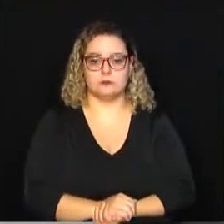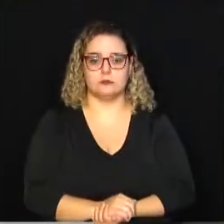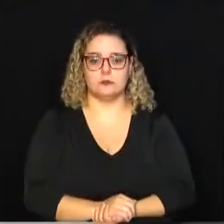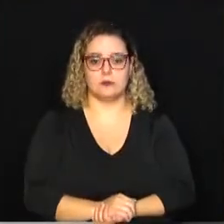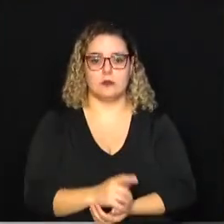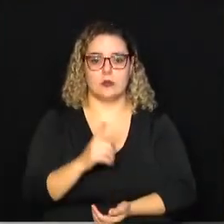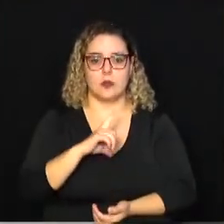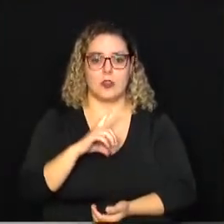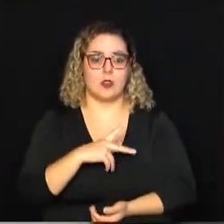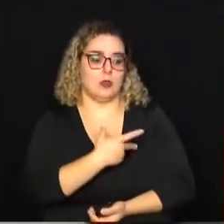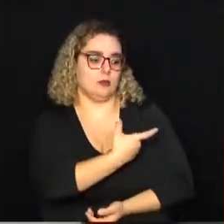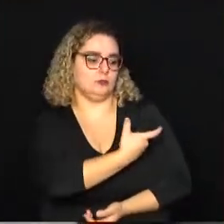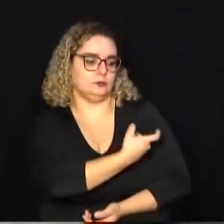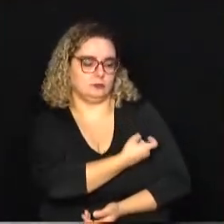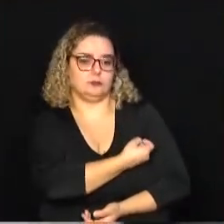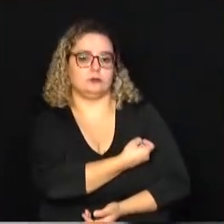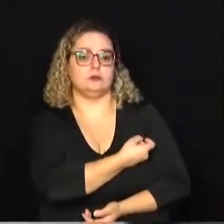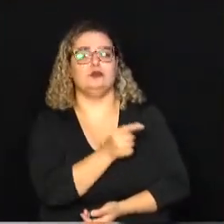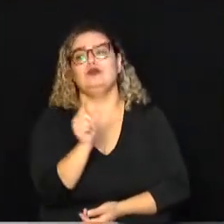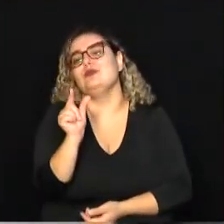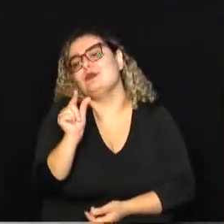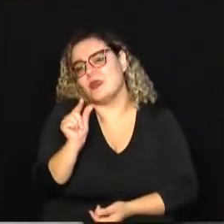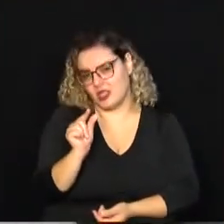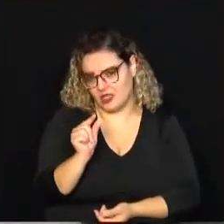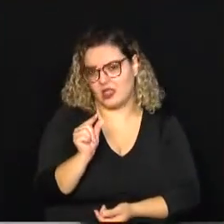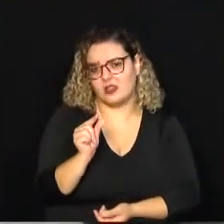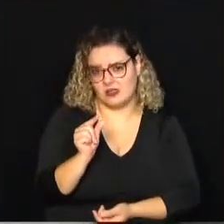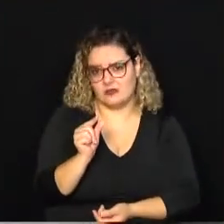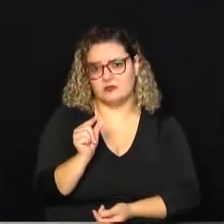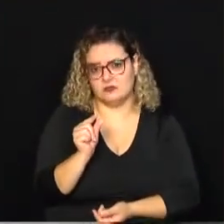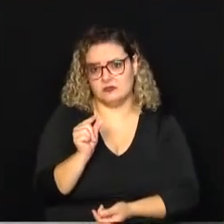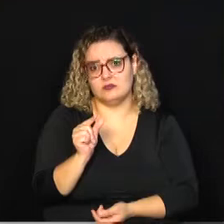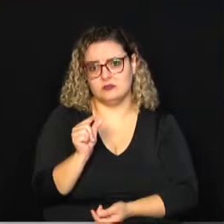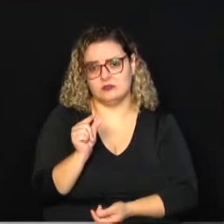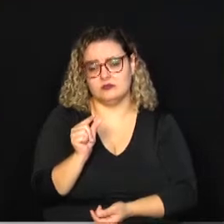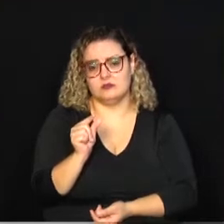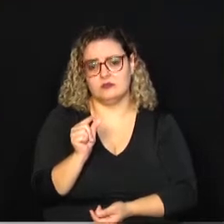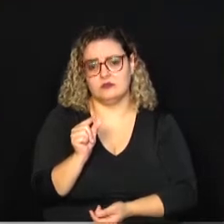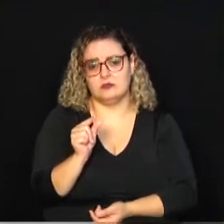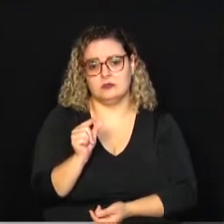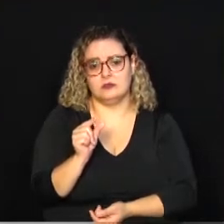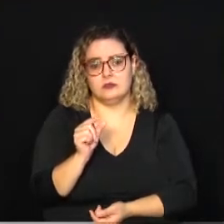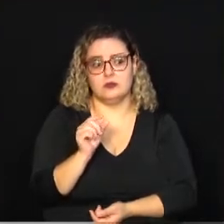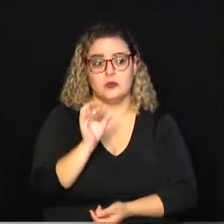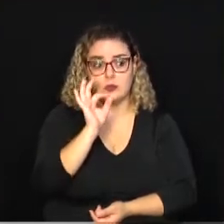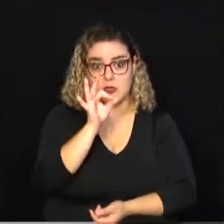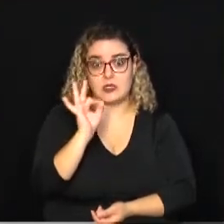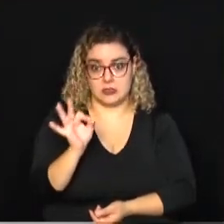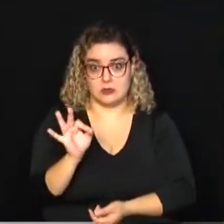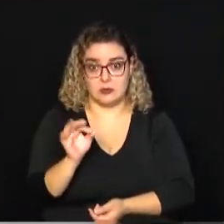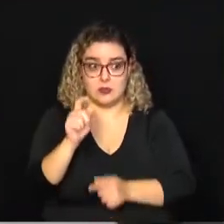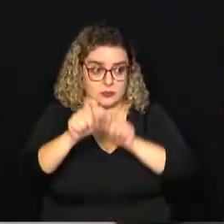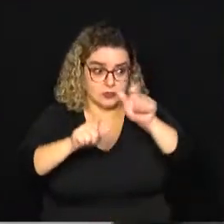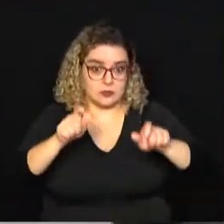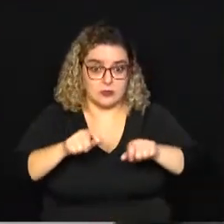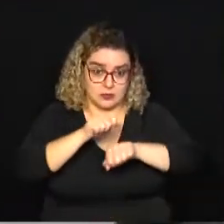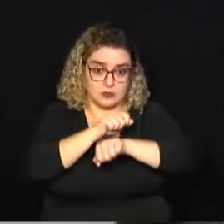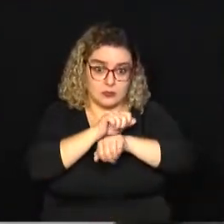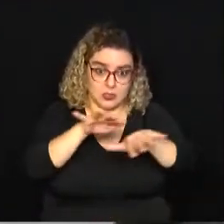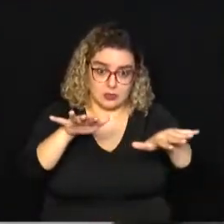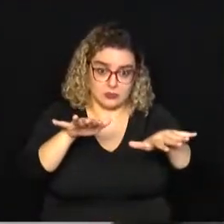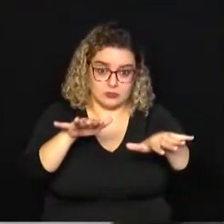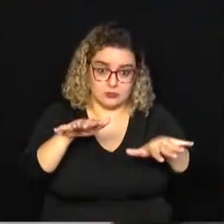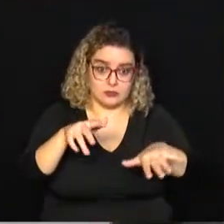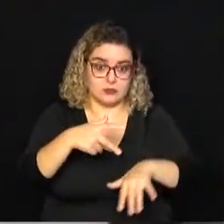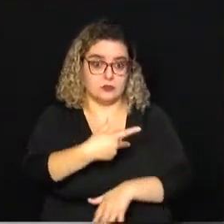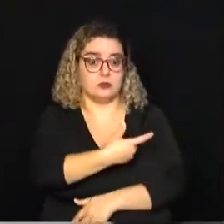quantidade de vacinas muito pequena ainda, do ponto de vista do percentual da população sendo distribuída, a vacina está